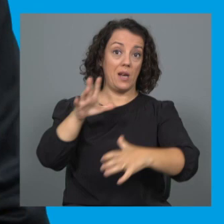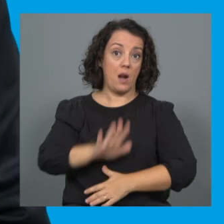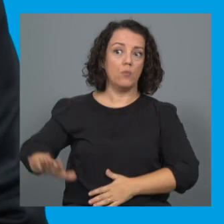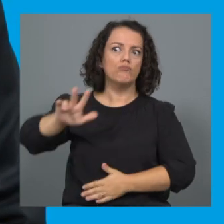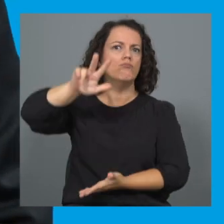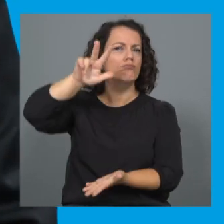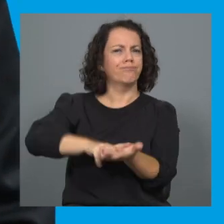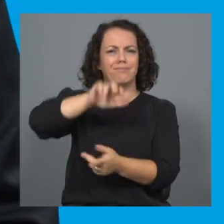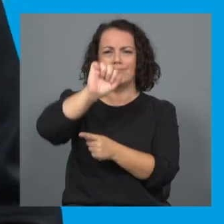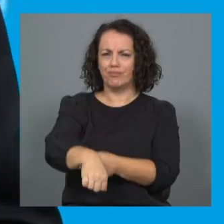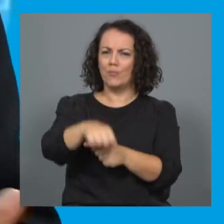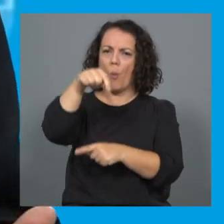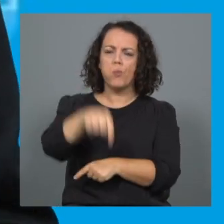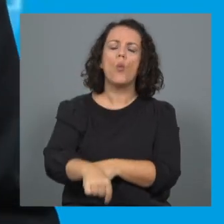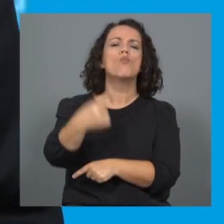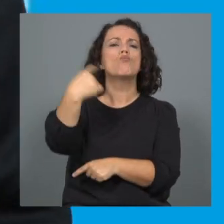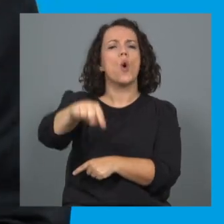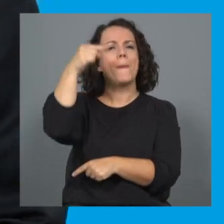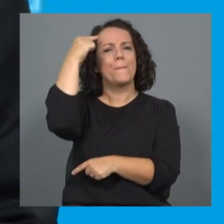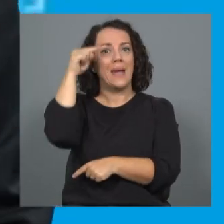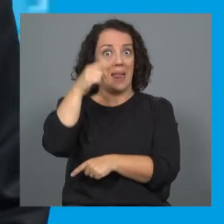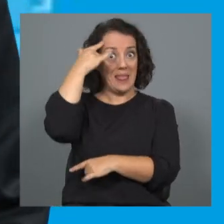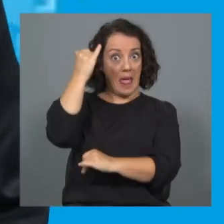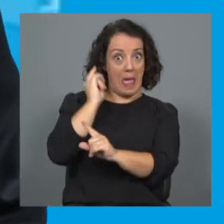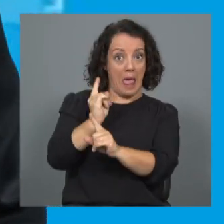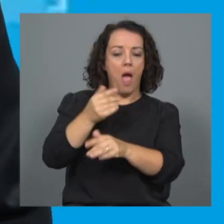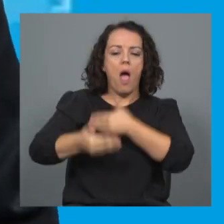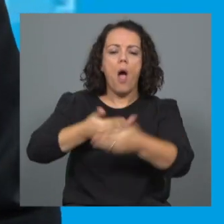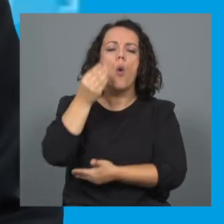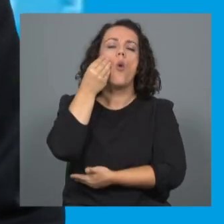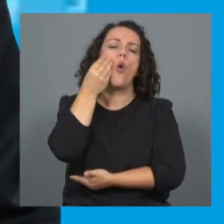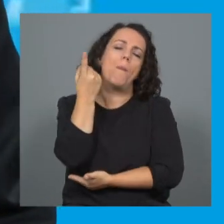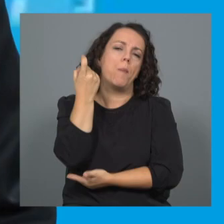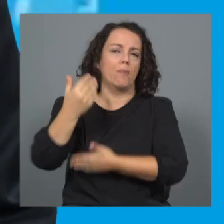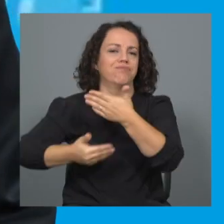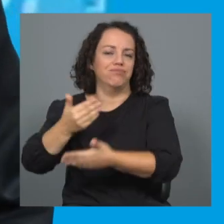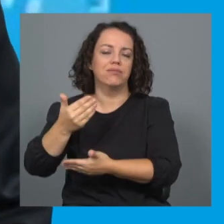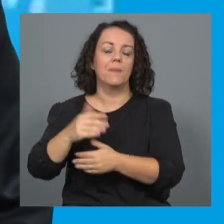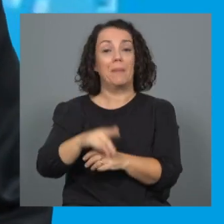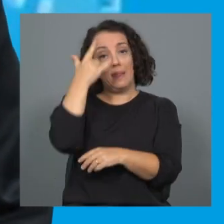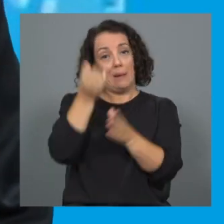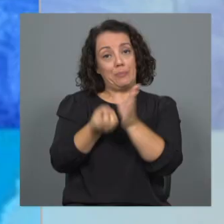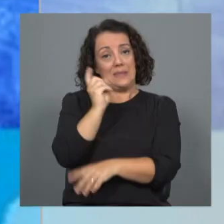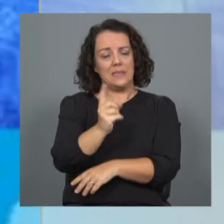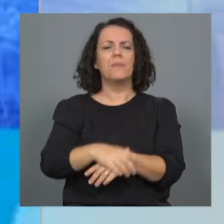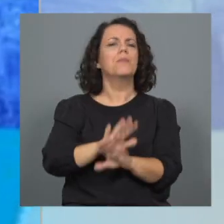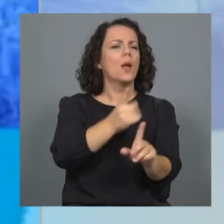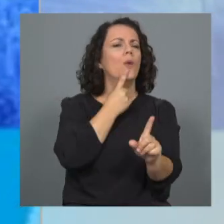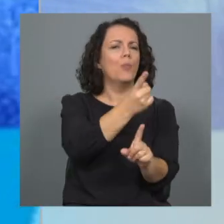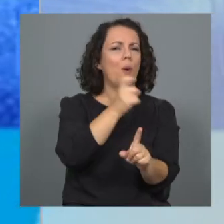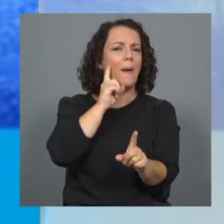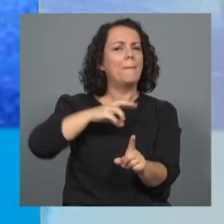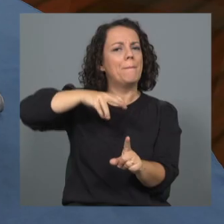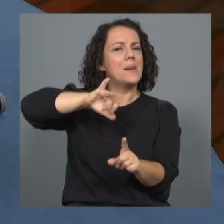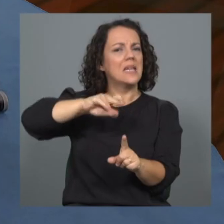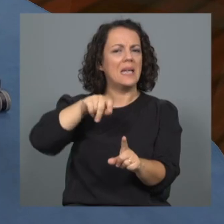pensou-se apenas quais eram as formas de desenvolver a ideia, mas foi assim que ela surgiu. Maria do Rosário, o que é esta Praça Central? Pois